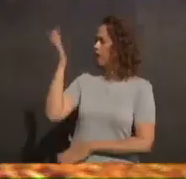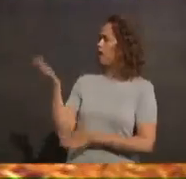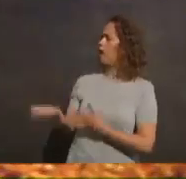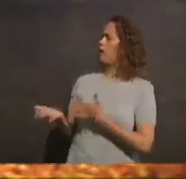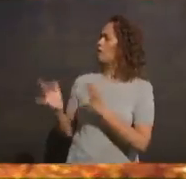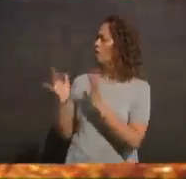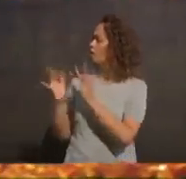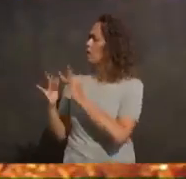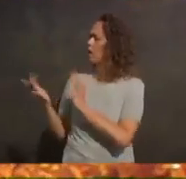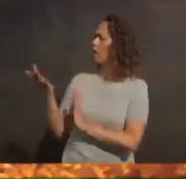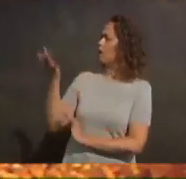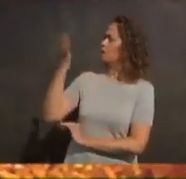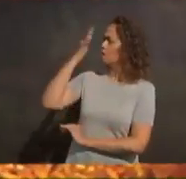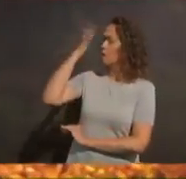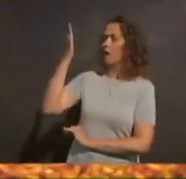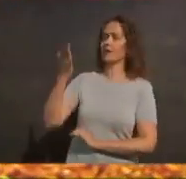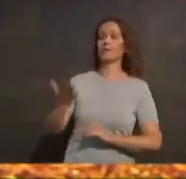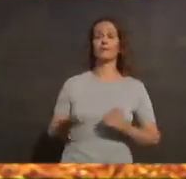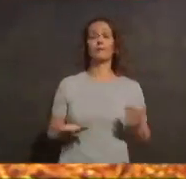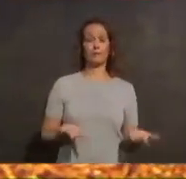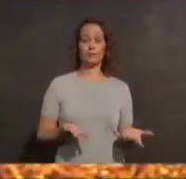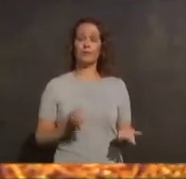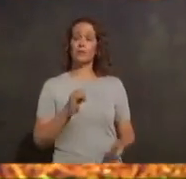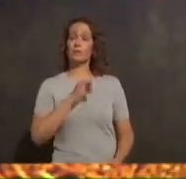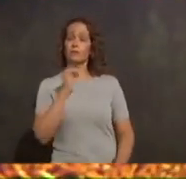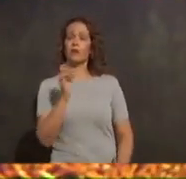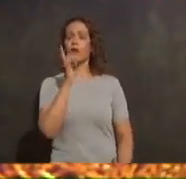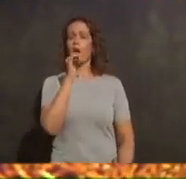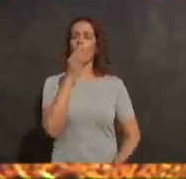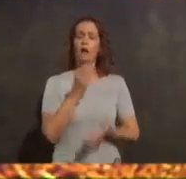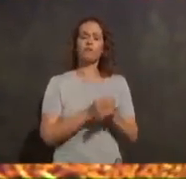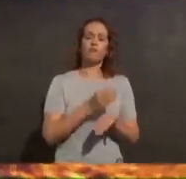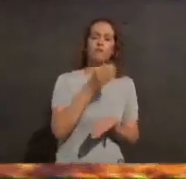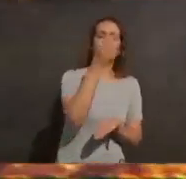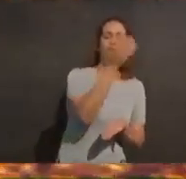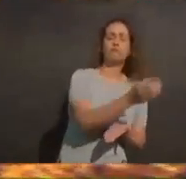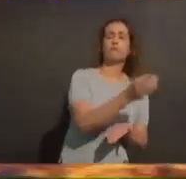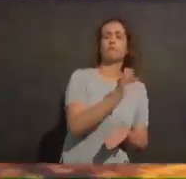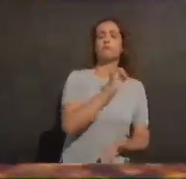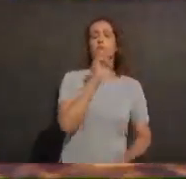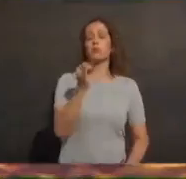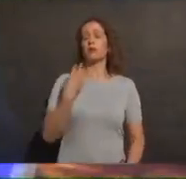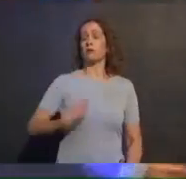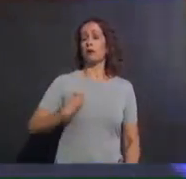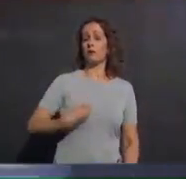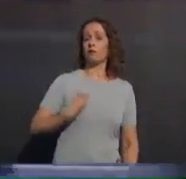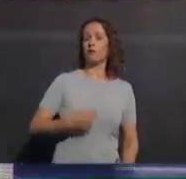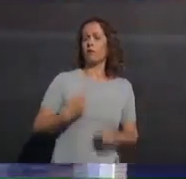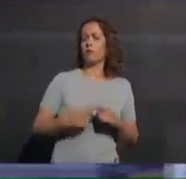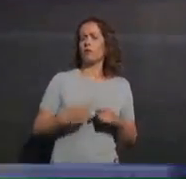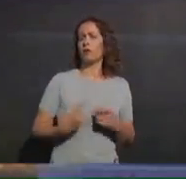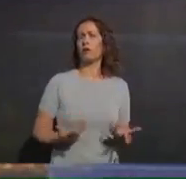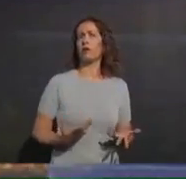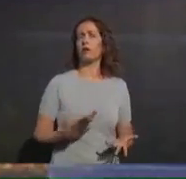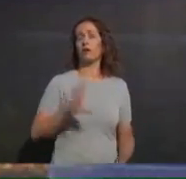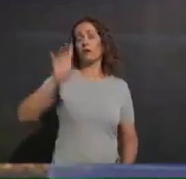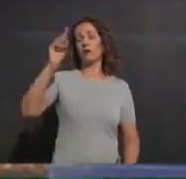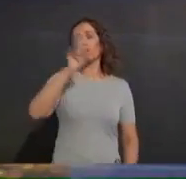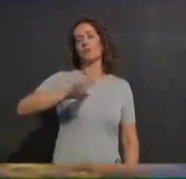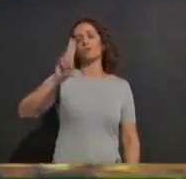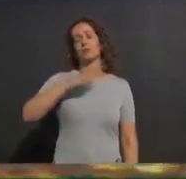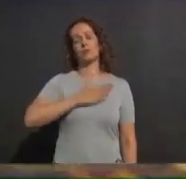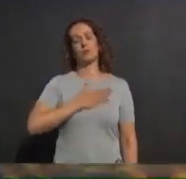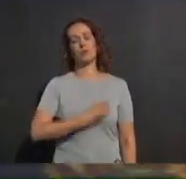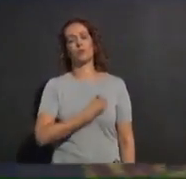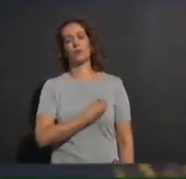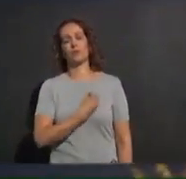Já imaginou, se der um copo d'água já é uma coisa legal? Imagina a pessoa estar viva e você falar assim: a pessoa está viva porque Deus usou a minha vida. Eu